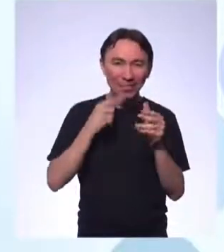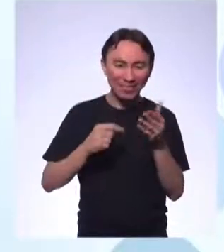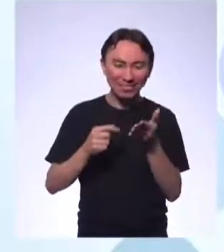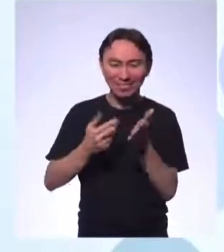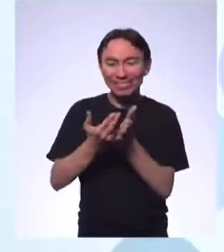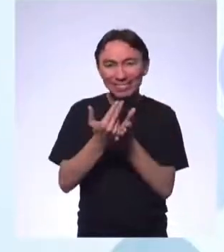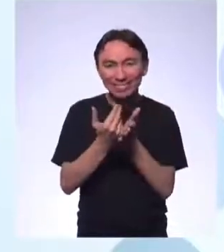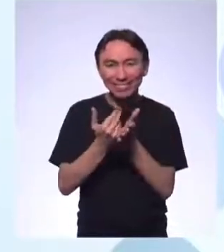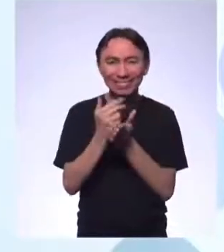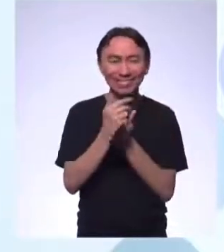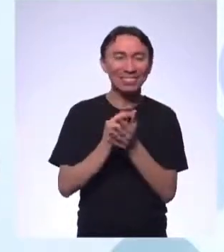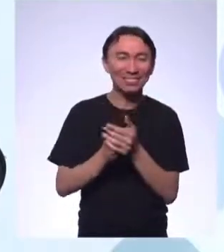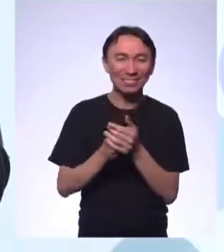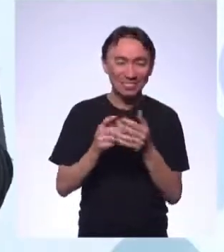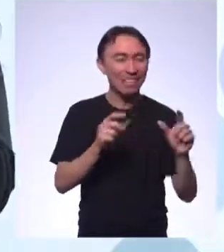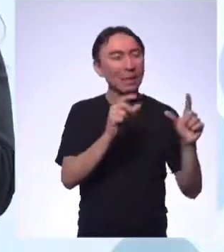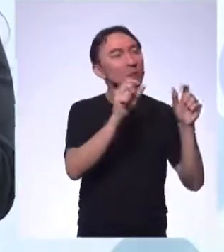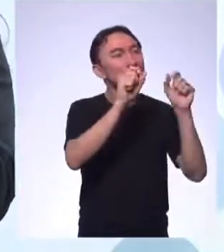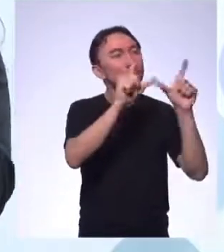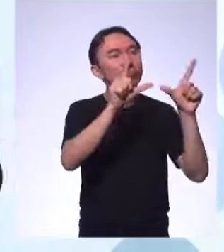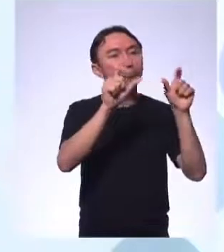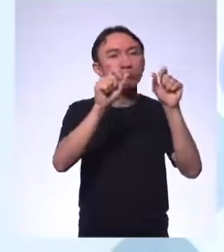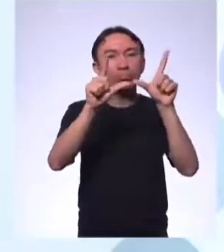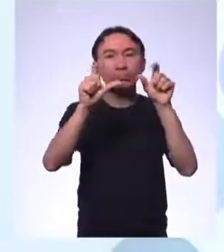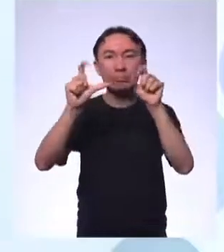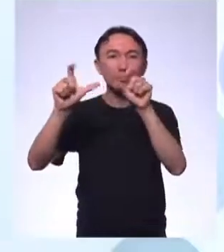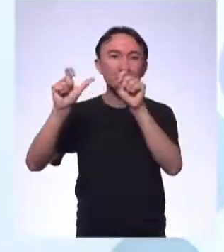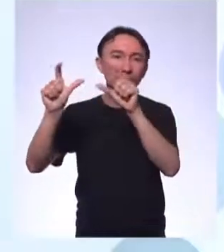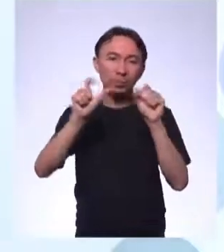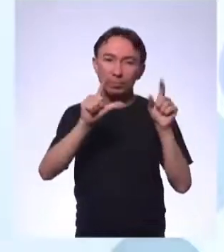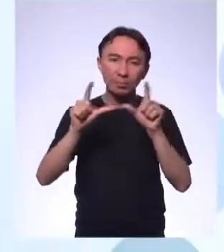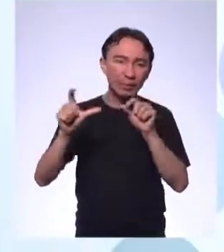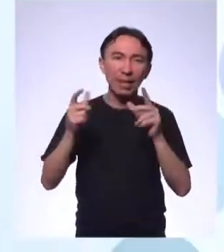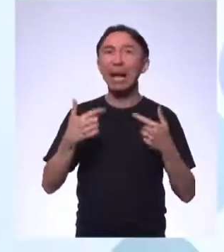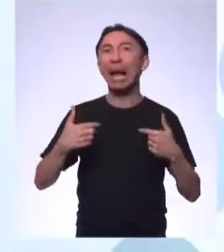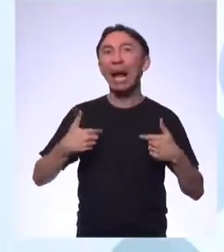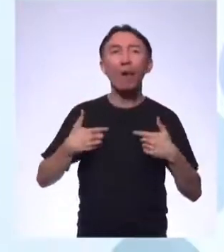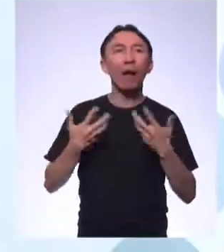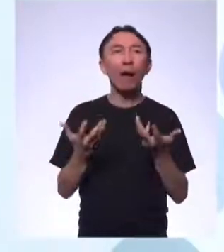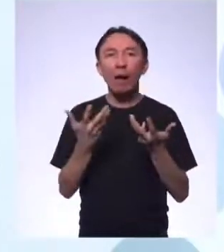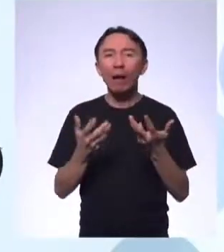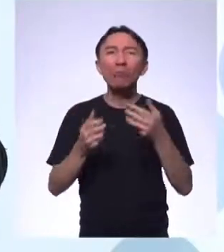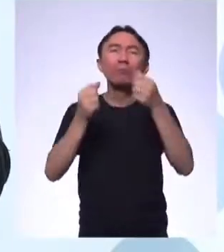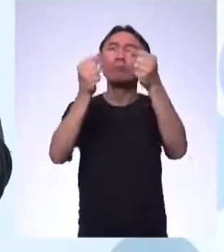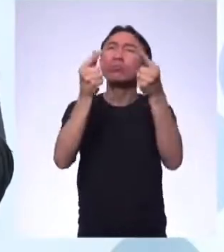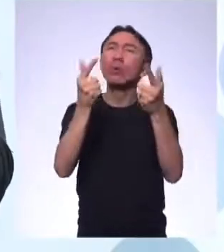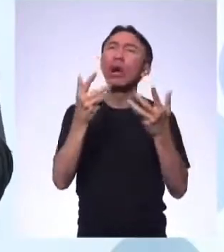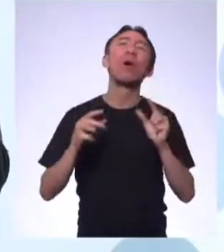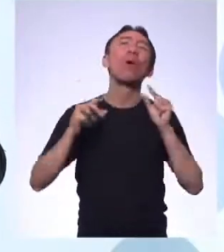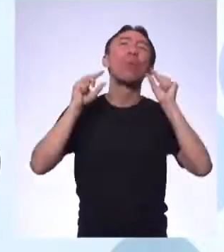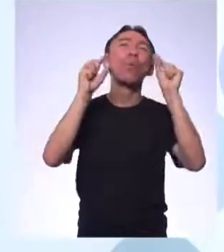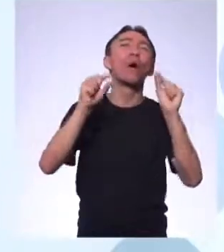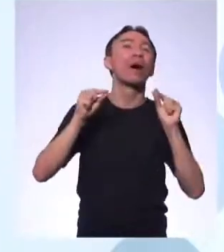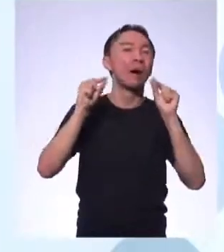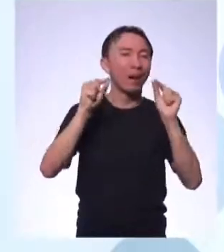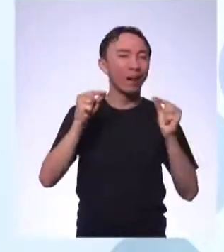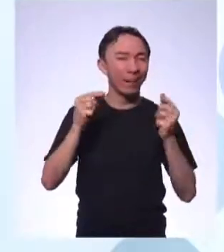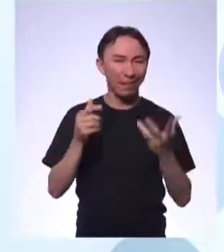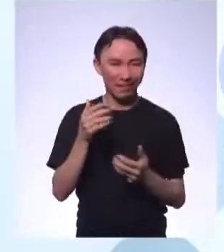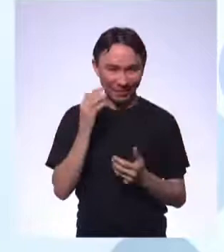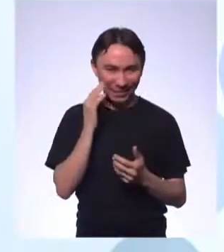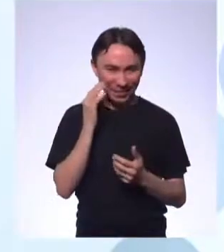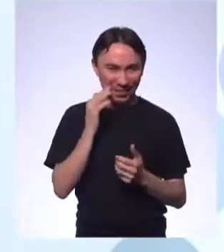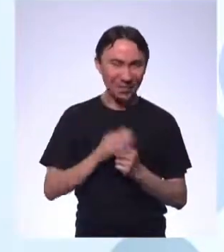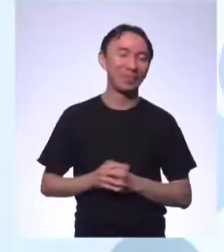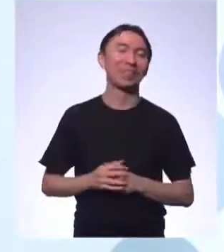enredo ali daquilo que você pretende transmitir com a sua obra. Tá bom? Olha só. E